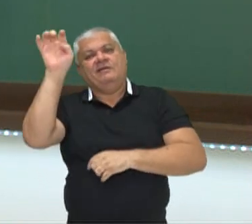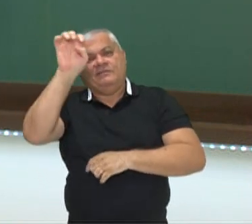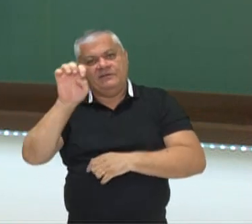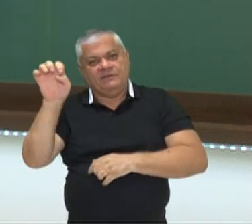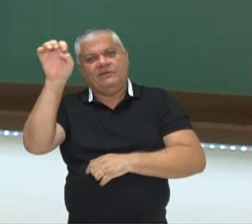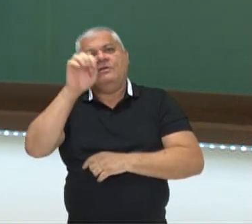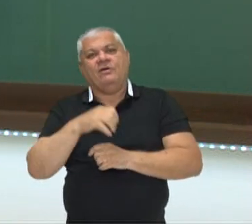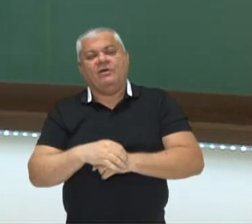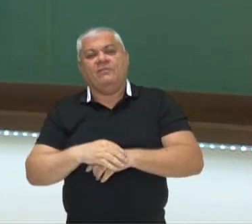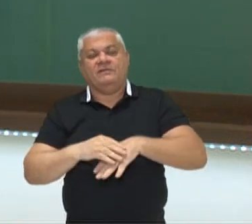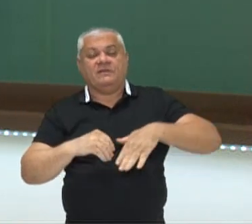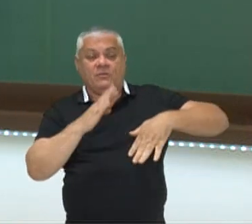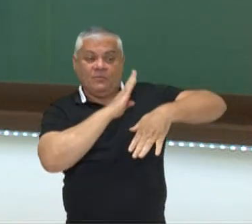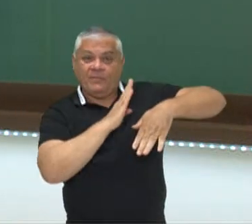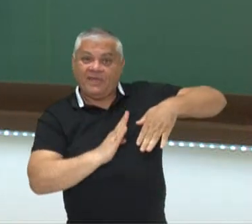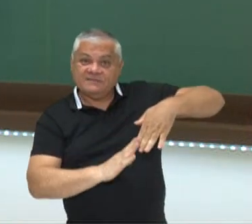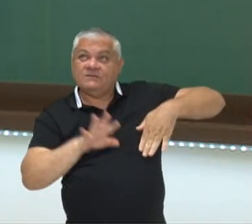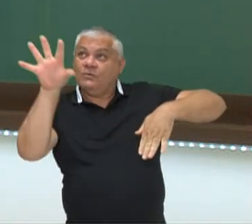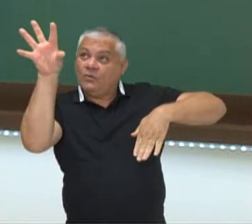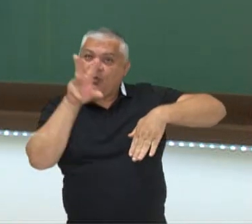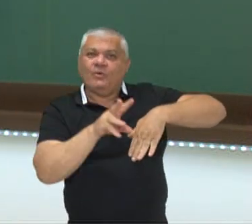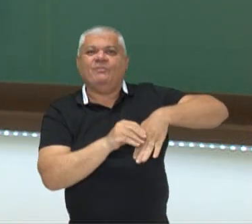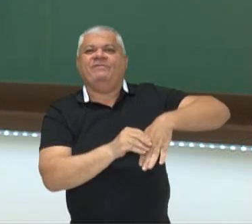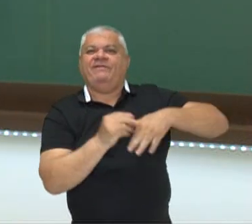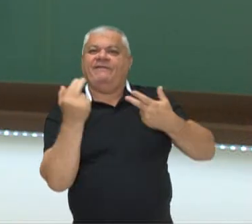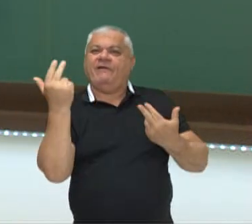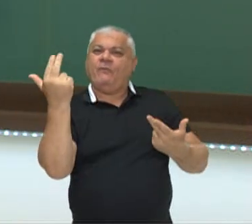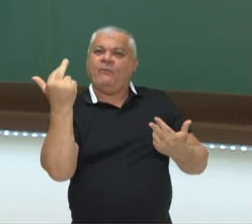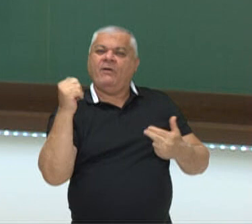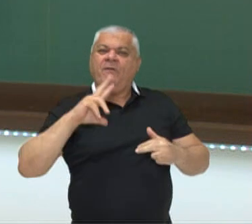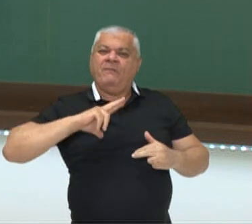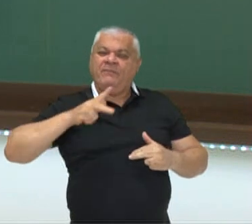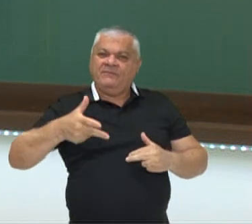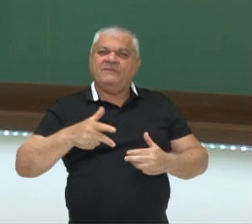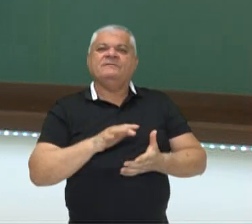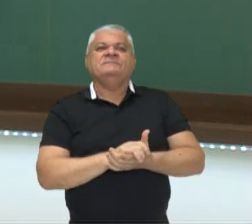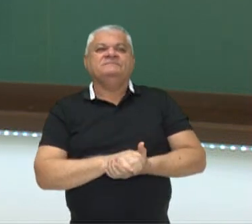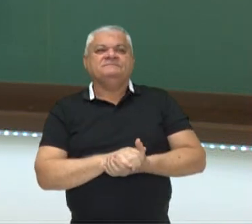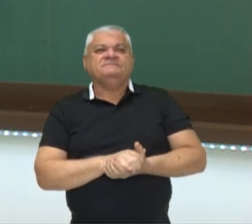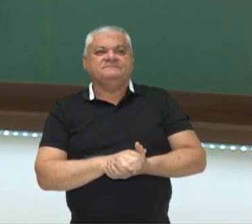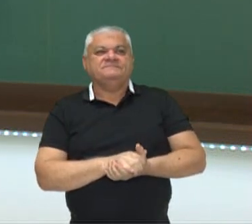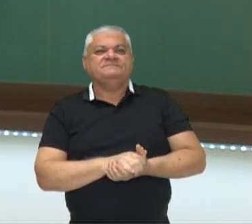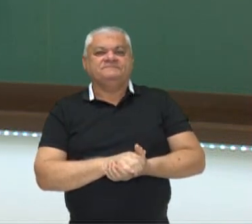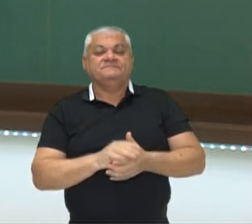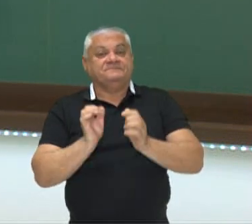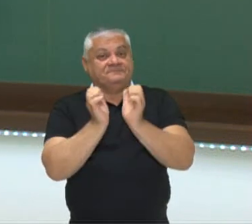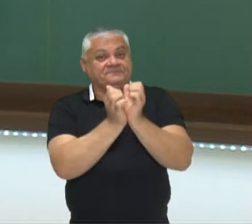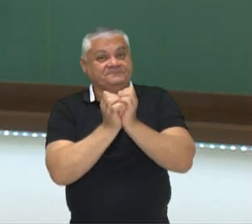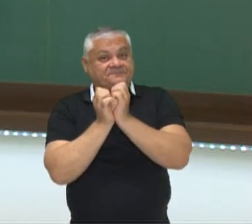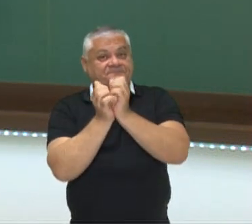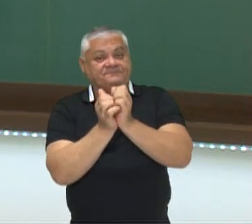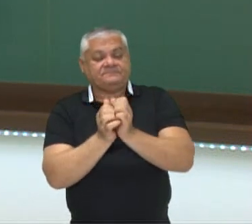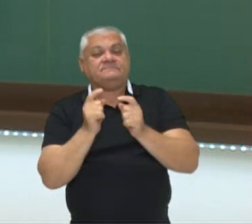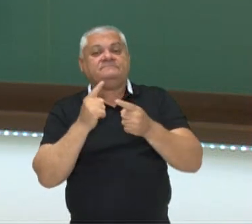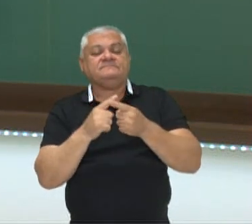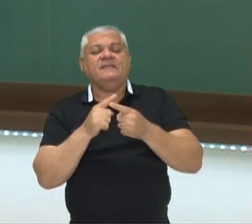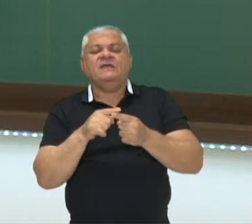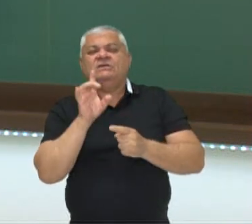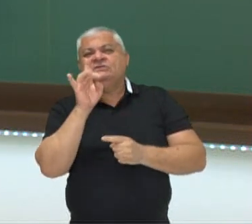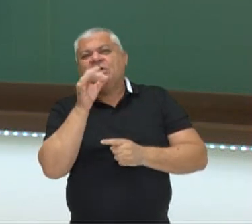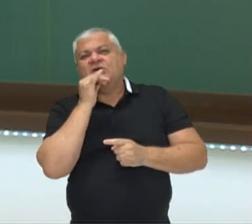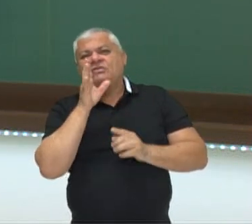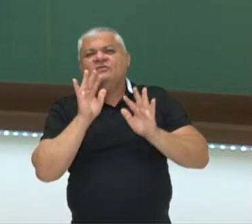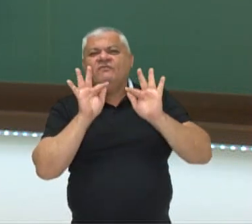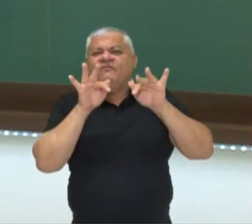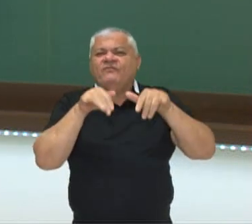né, muito tênue, muito real em relação a essa questão, né, de escravidão, ao qual só no finalzinho do Império,